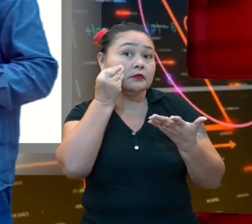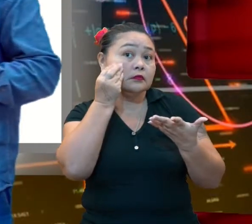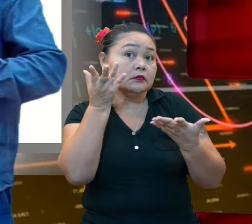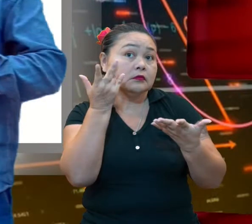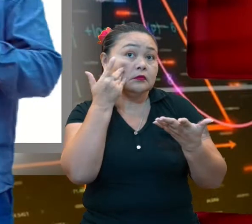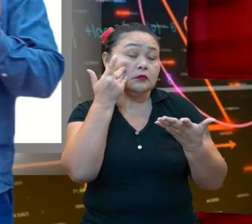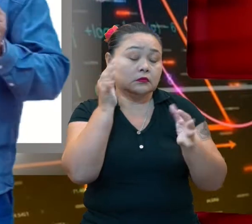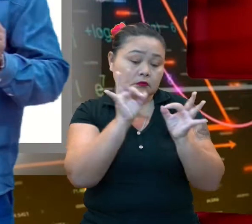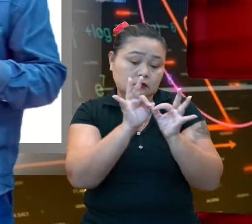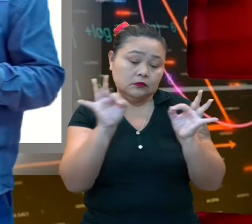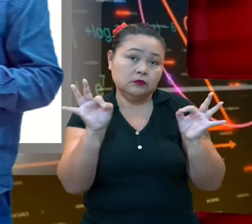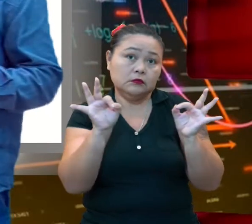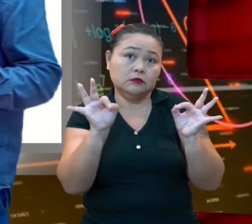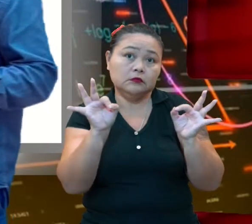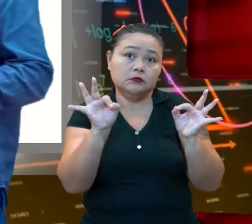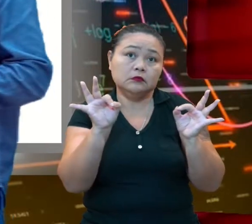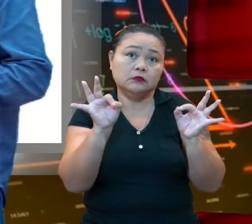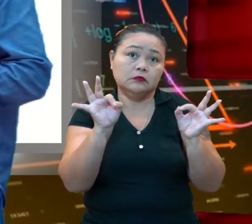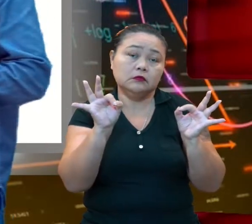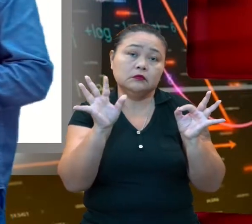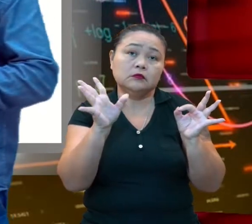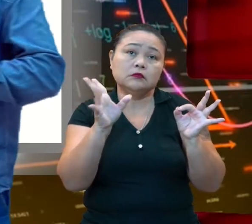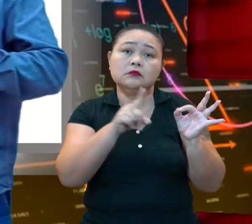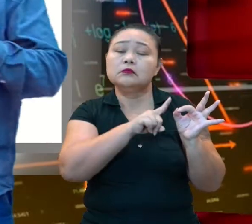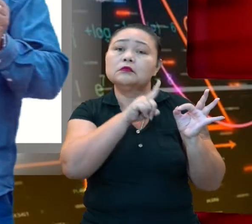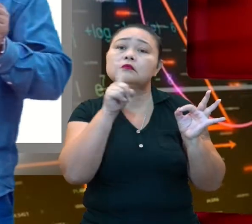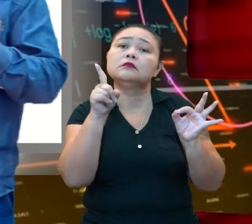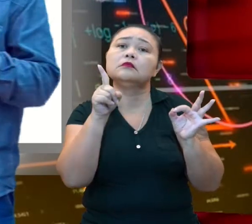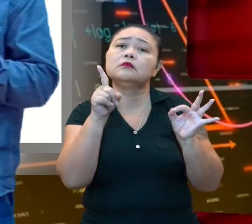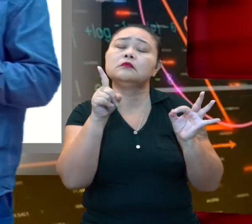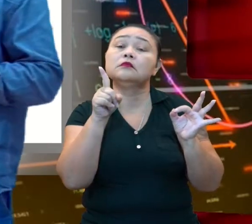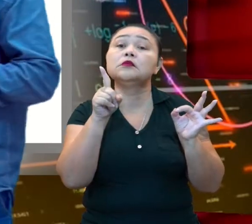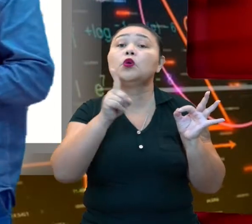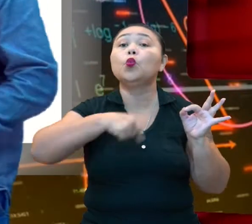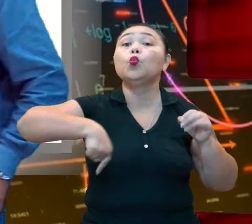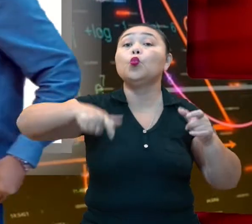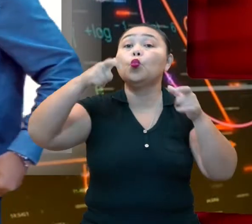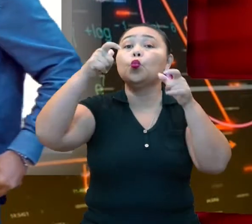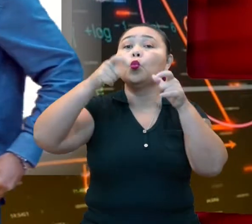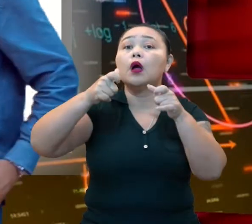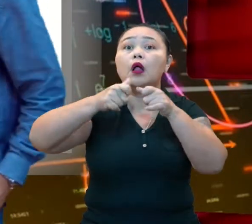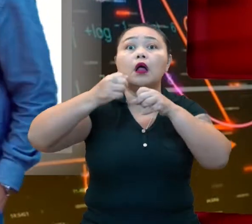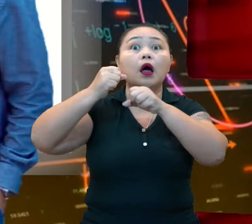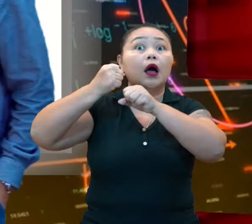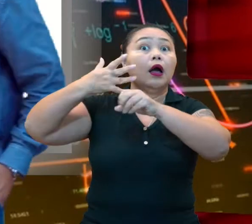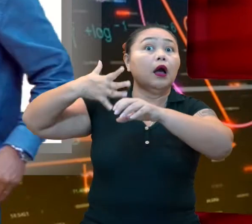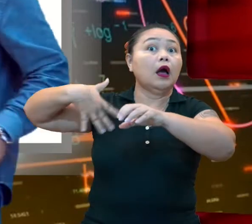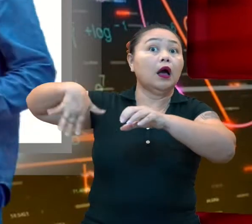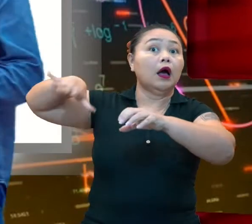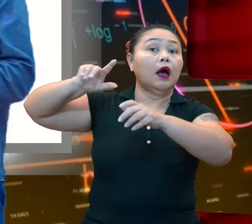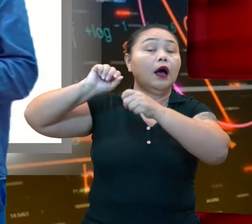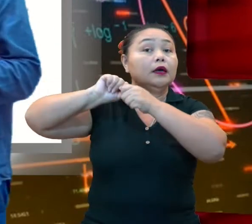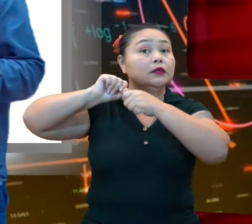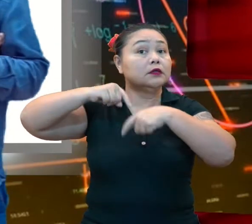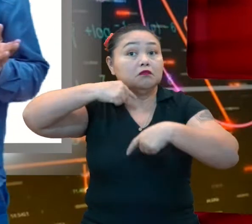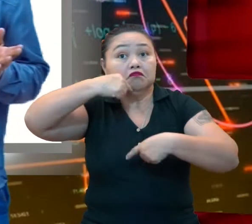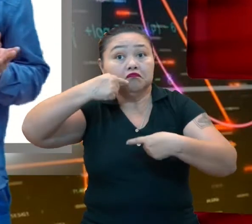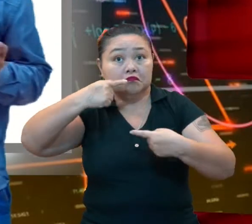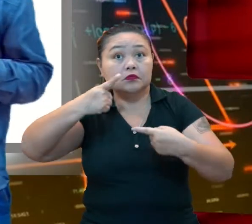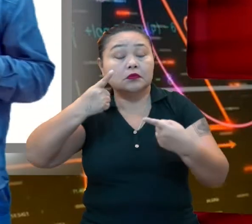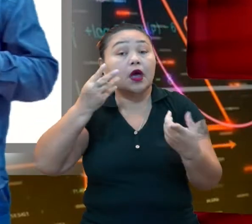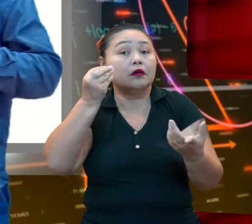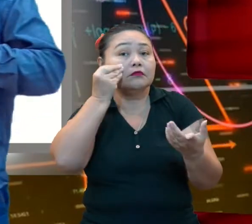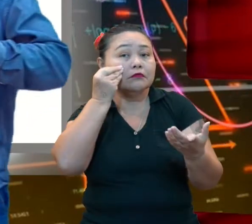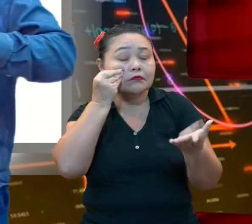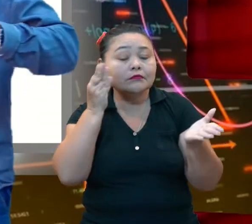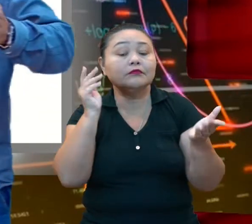medição de grandes dimensões. A gente vai para um lugar muito grande e se não funcionar? Então a gente faz um teste num lugar